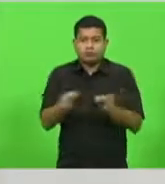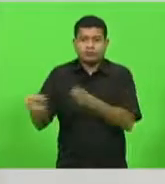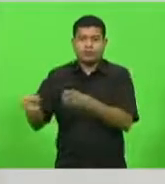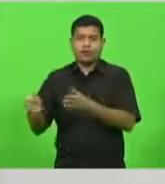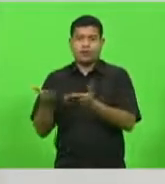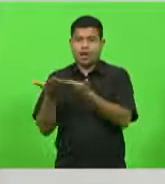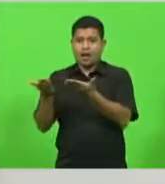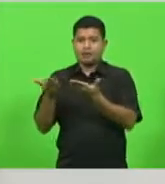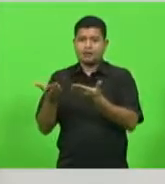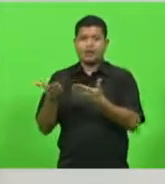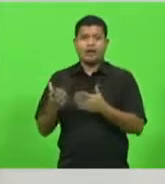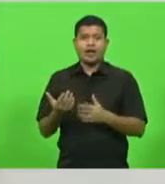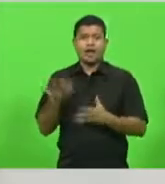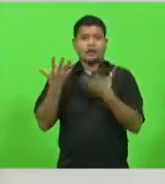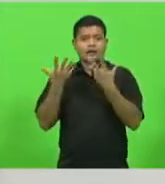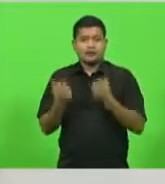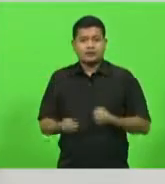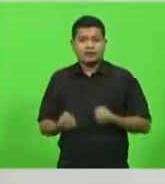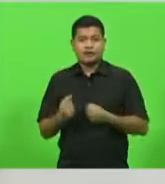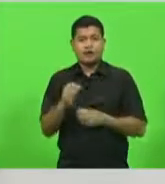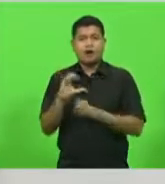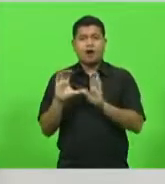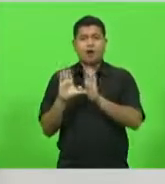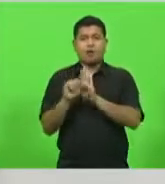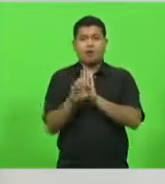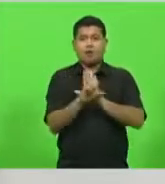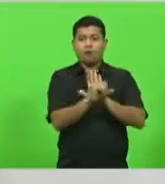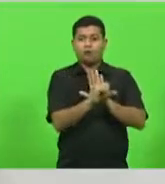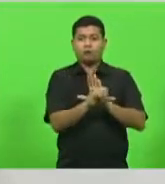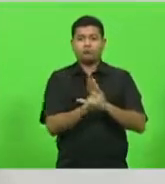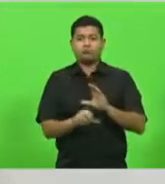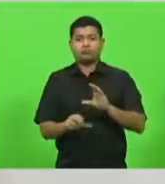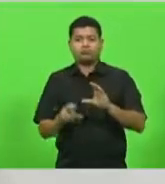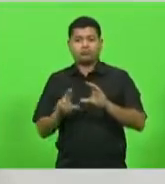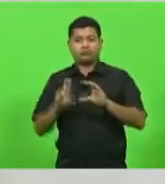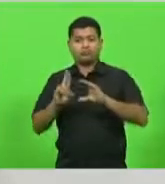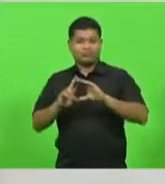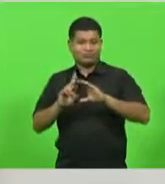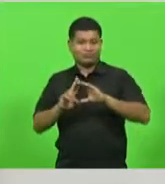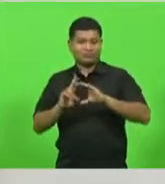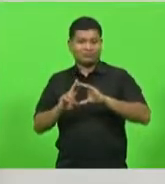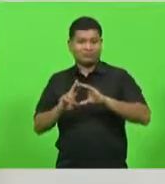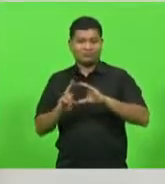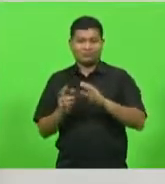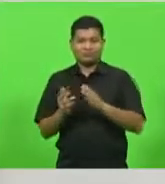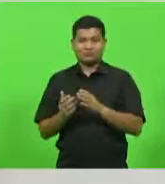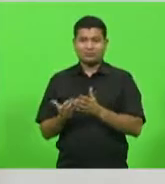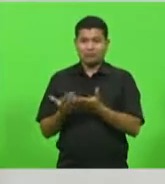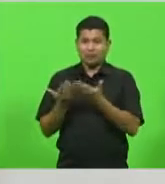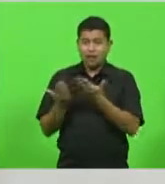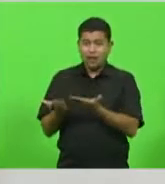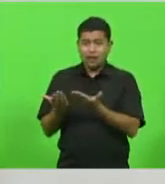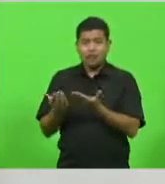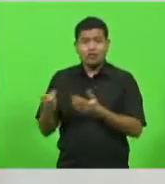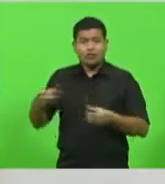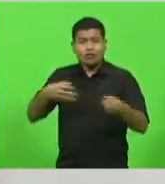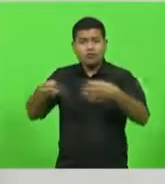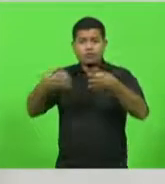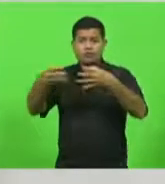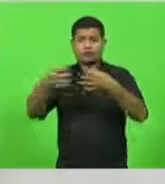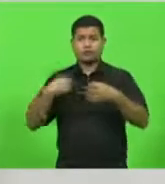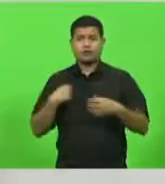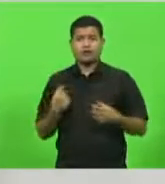Classroom transformou o jeito de aprender e ensinar em Santa Catarina, criando novas possibilidades de aprendizagem e de